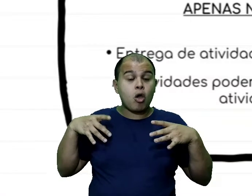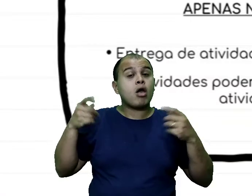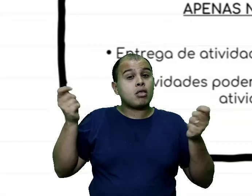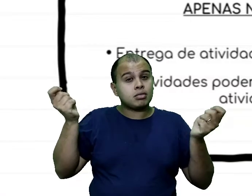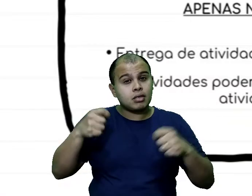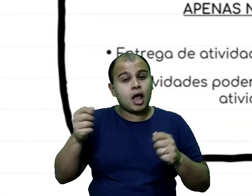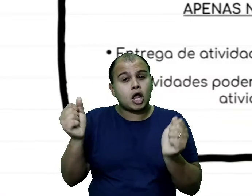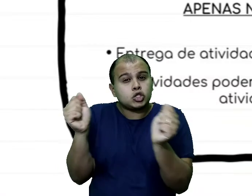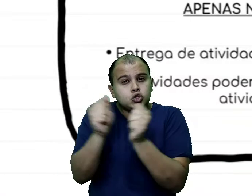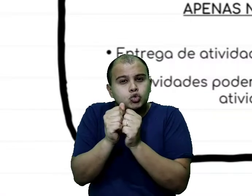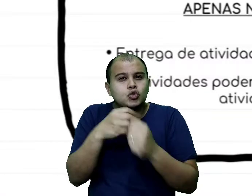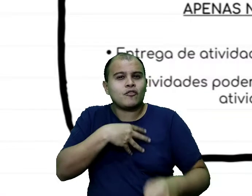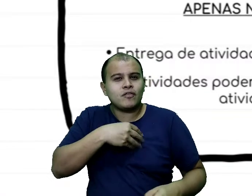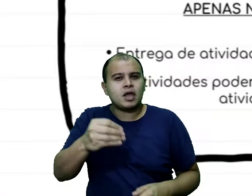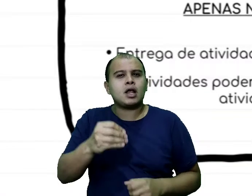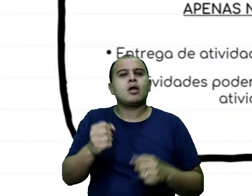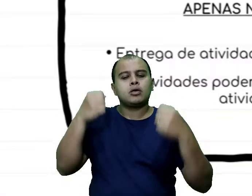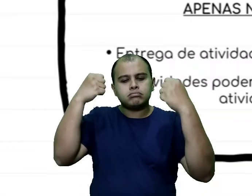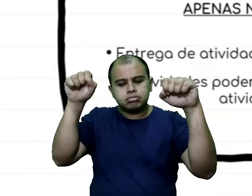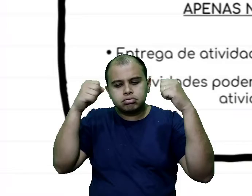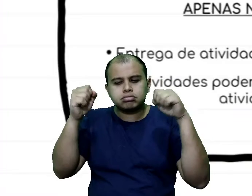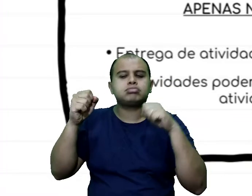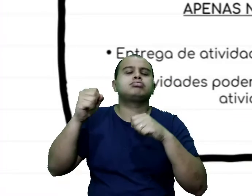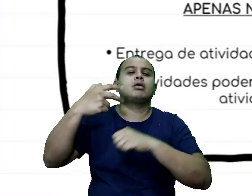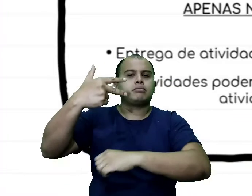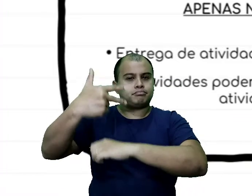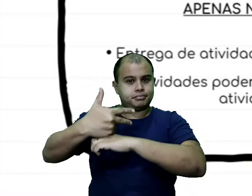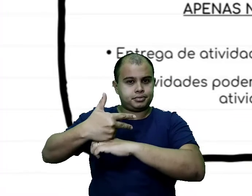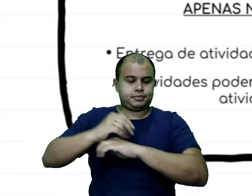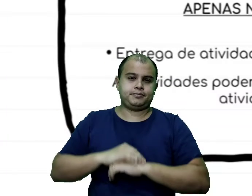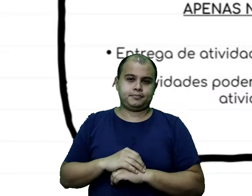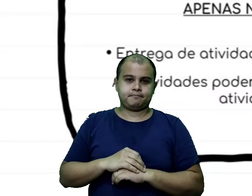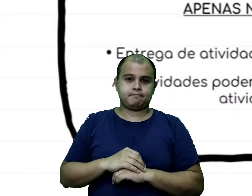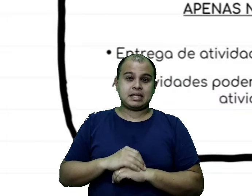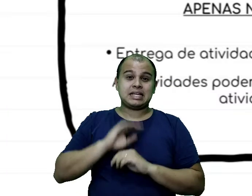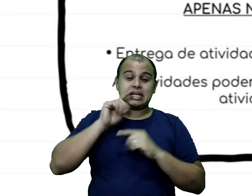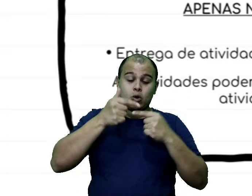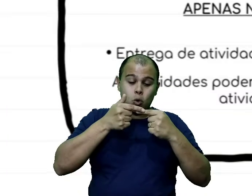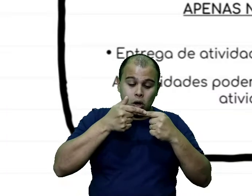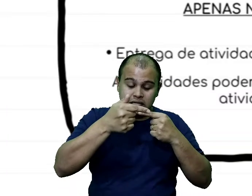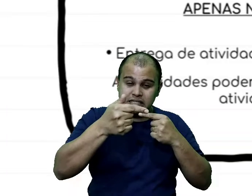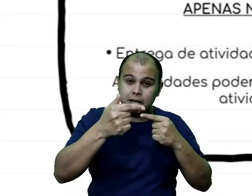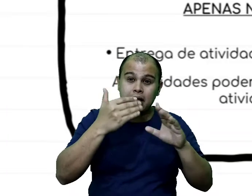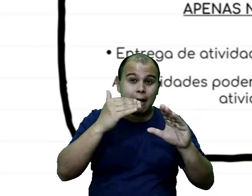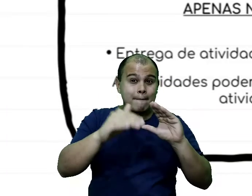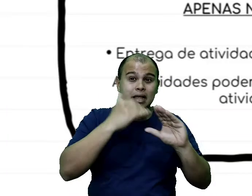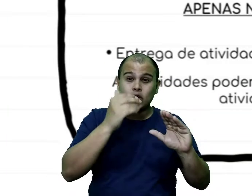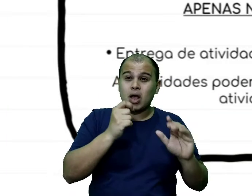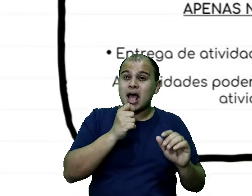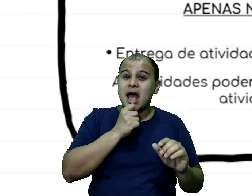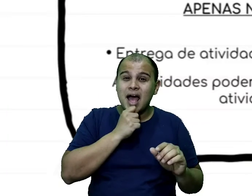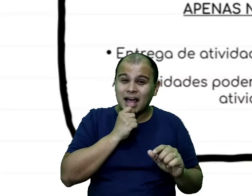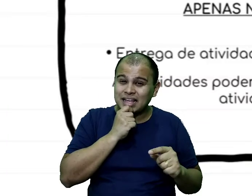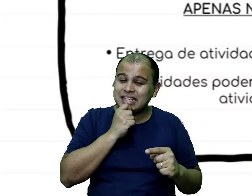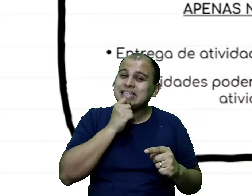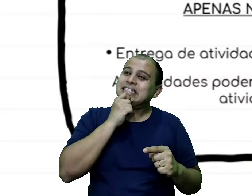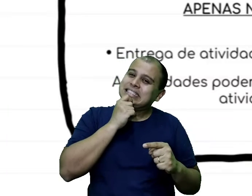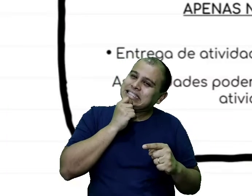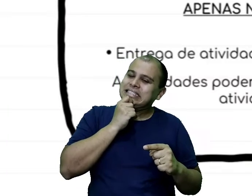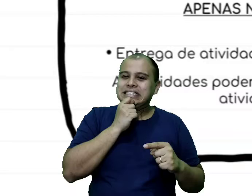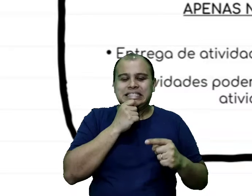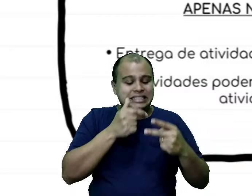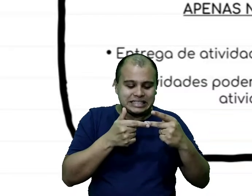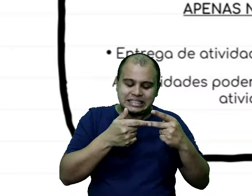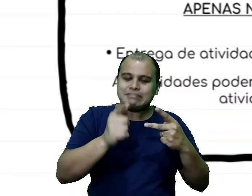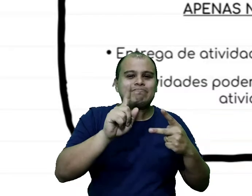ou no dia de folga para quem é plantonista, para fazer junto com a criança a atividade. E passou de uma semana, a gente